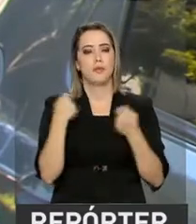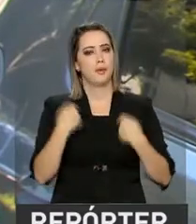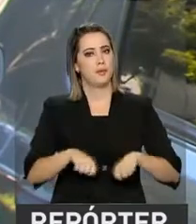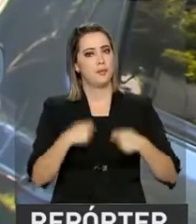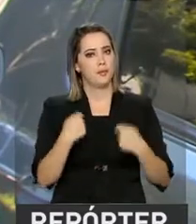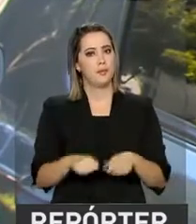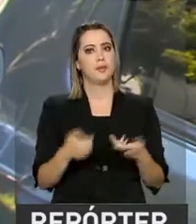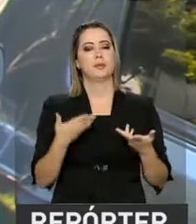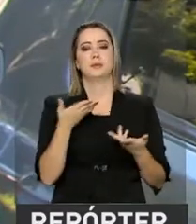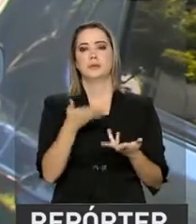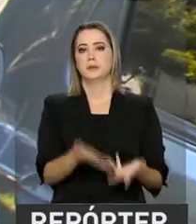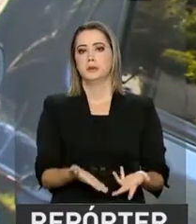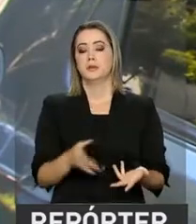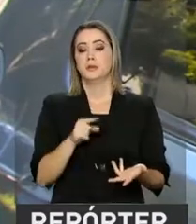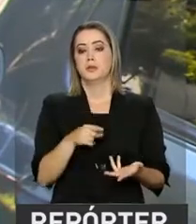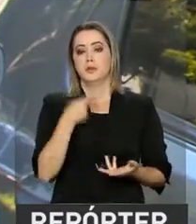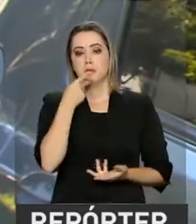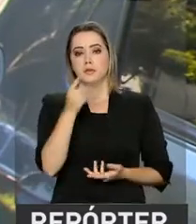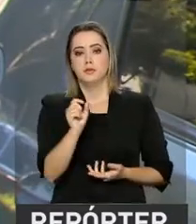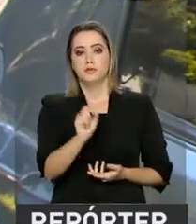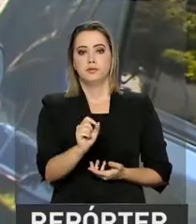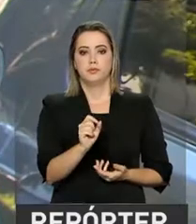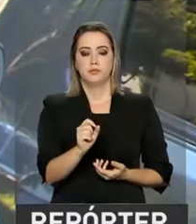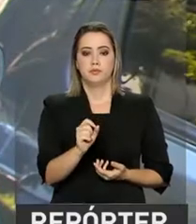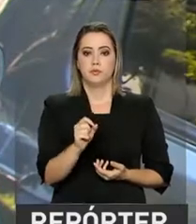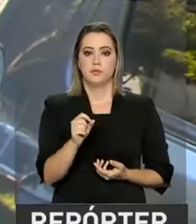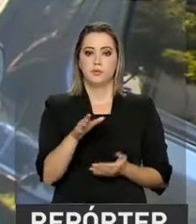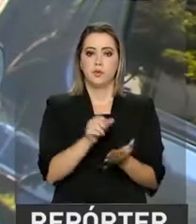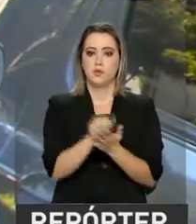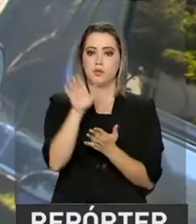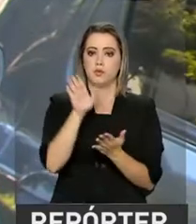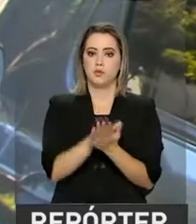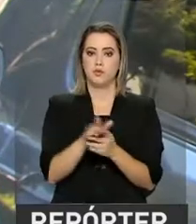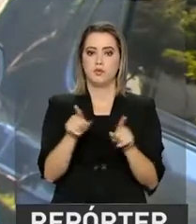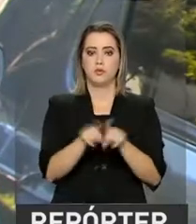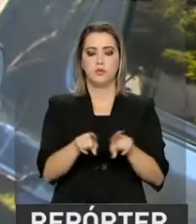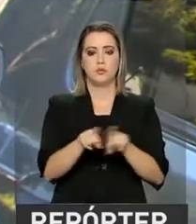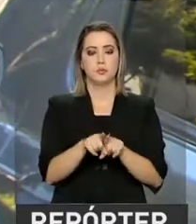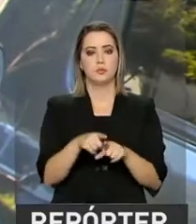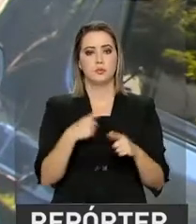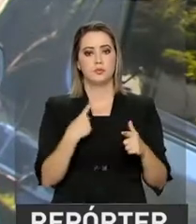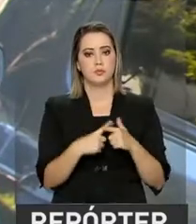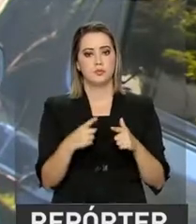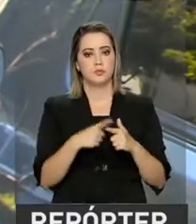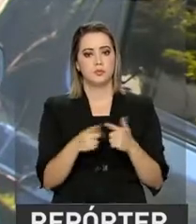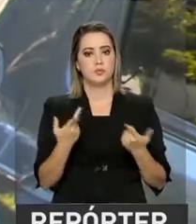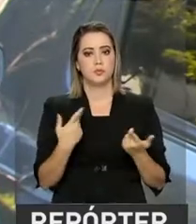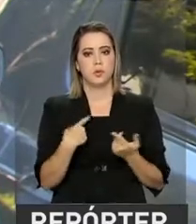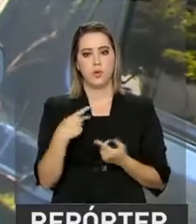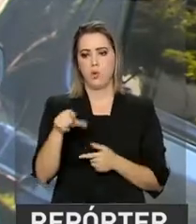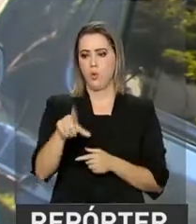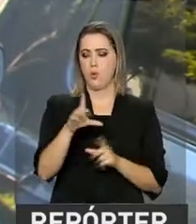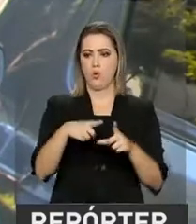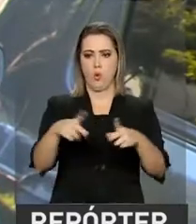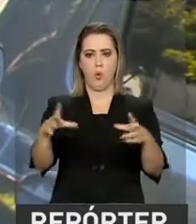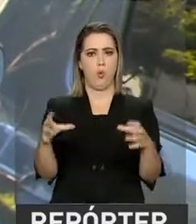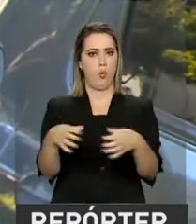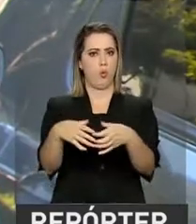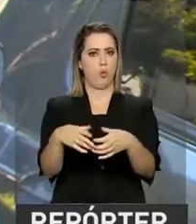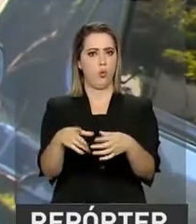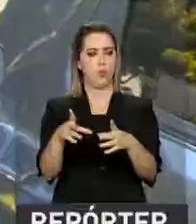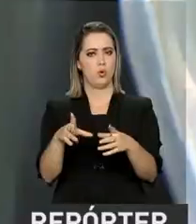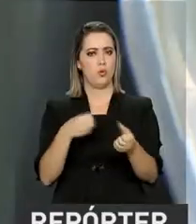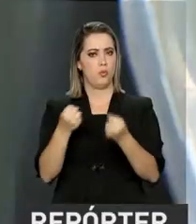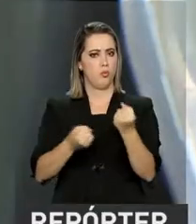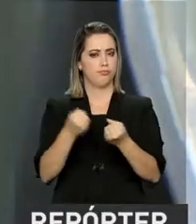tribunal de justiça falando sobre as multas nem e também sobre a a não aceitação do detran com a troca